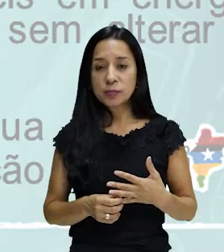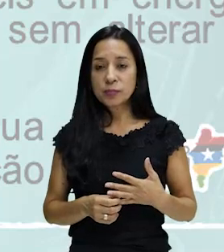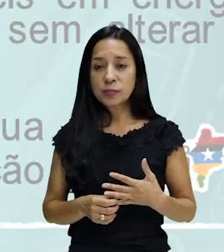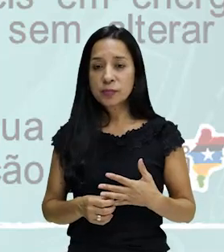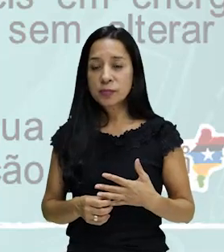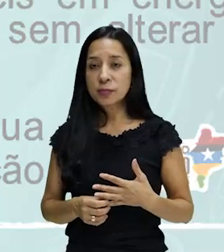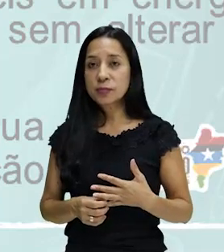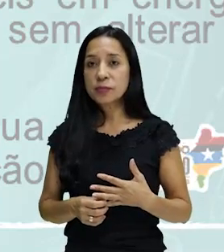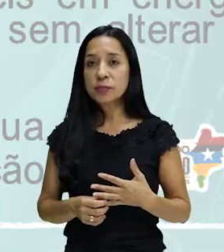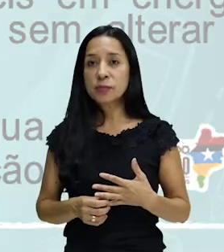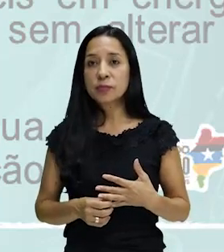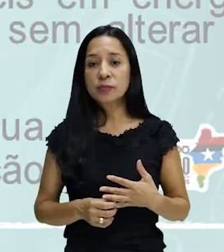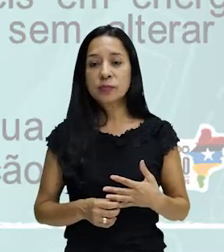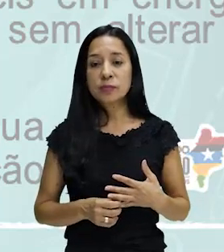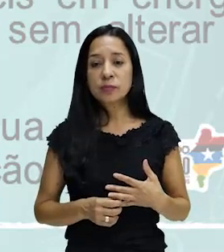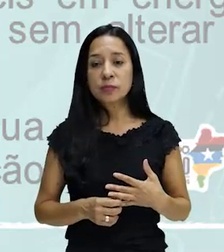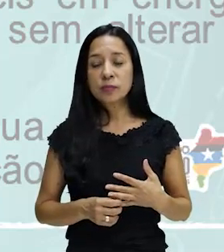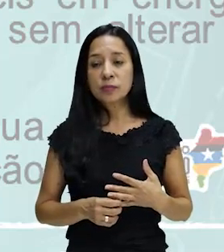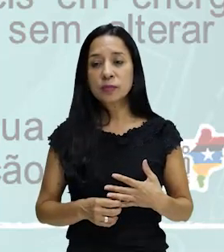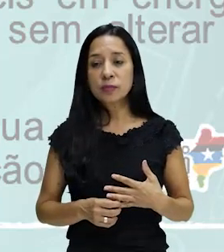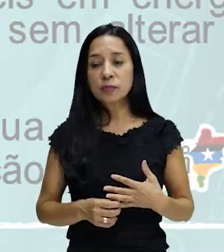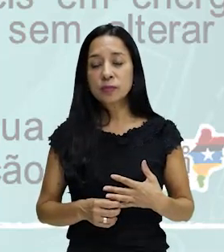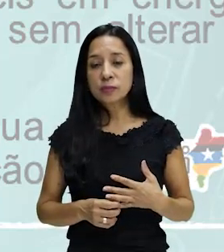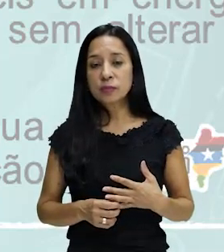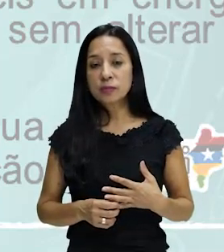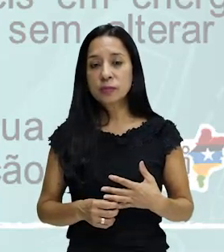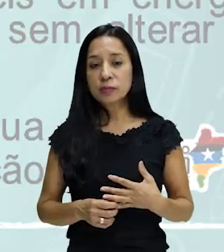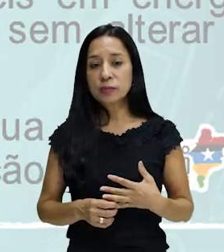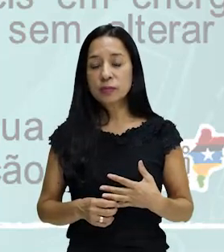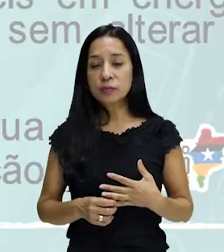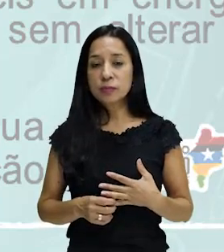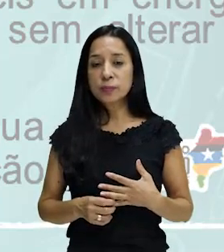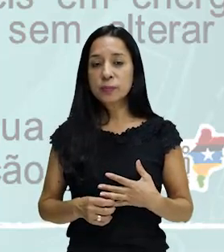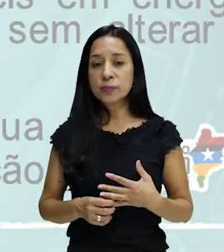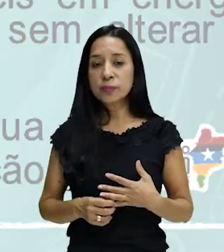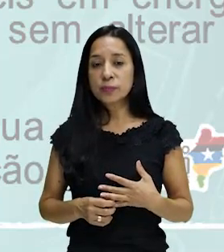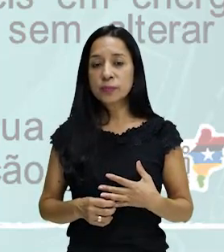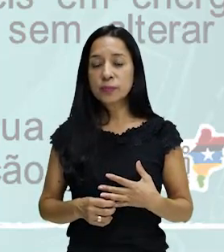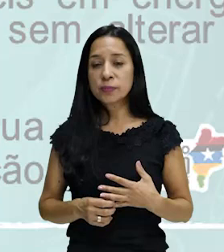células a combustível, né, hidrogênio e oxigênio